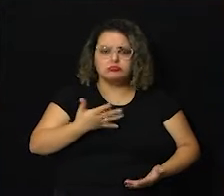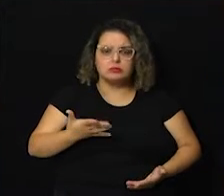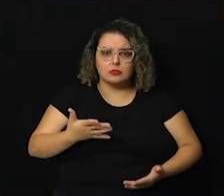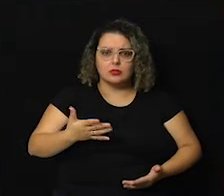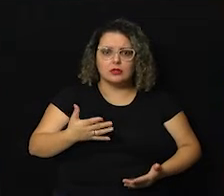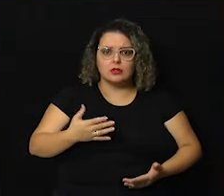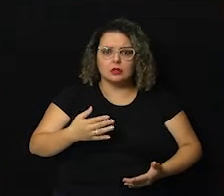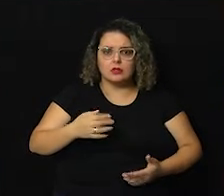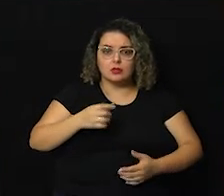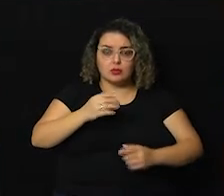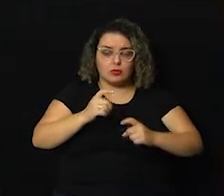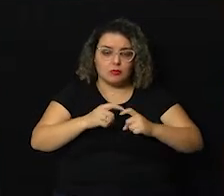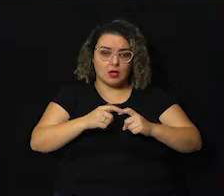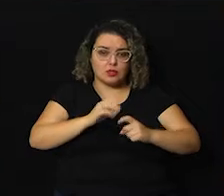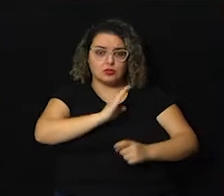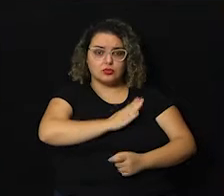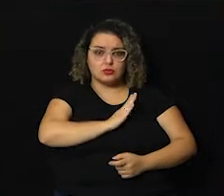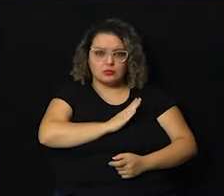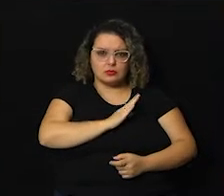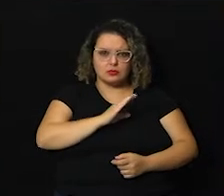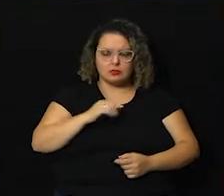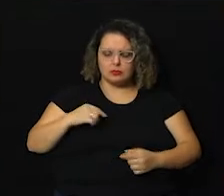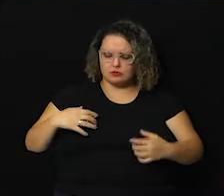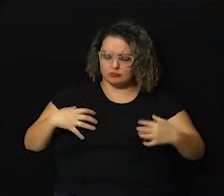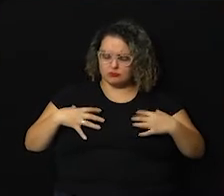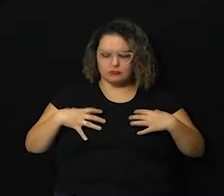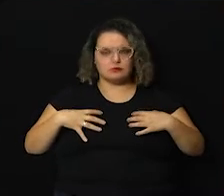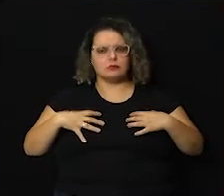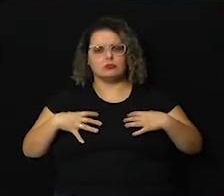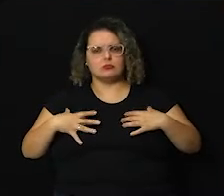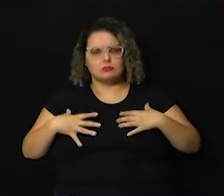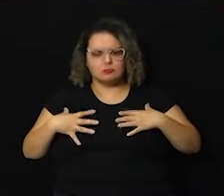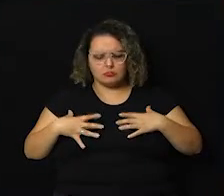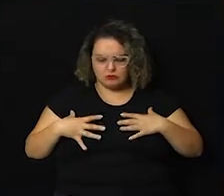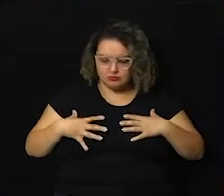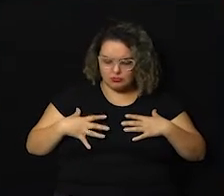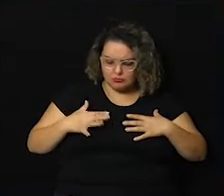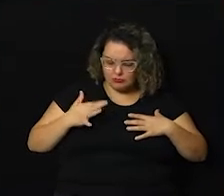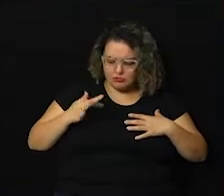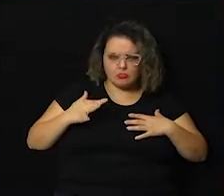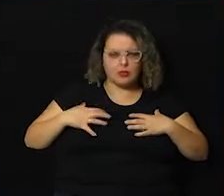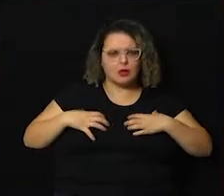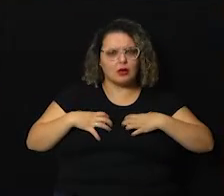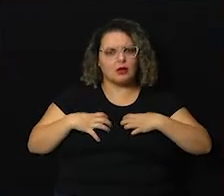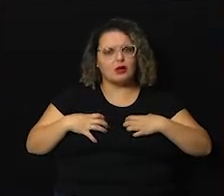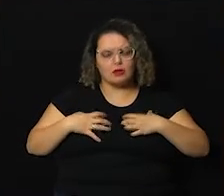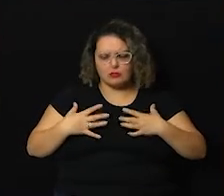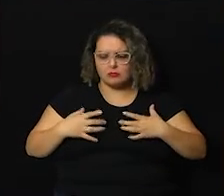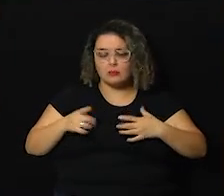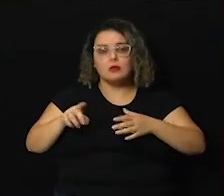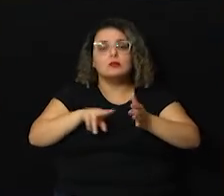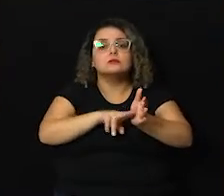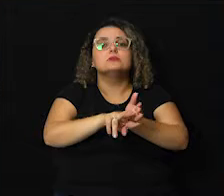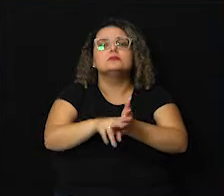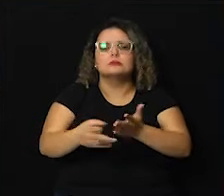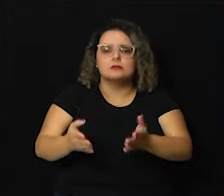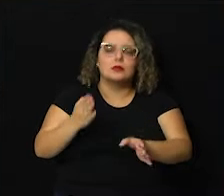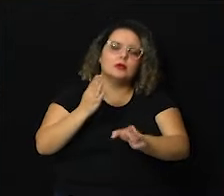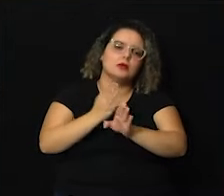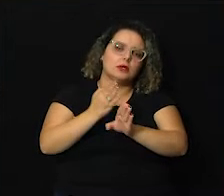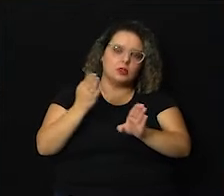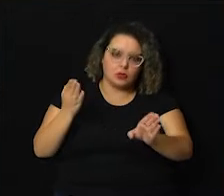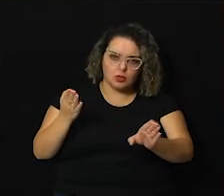que o cardiologista pede, e lá aparecem lesões nos pulmões, sugerindo metástase, e esse paciente vai para a investigação e